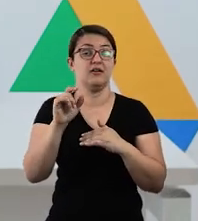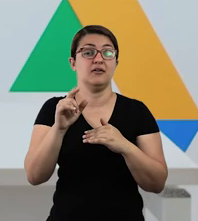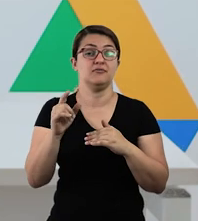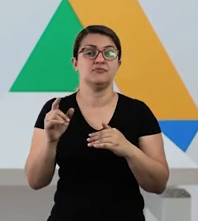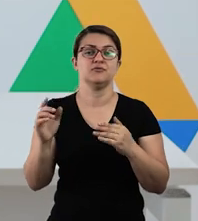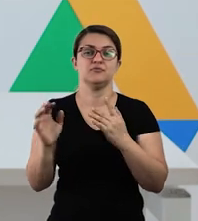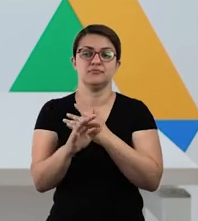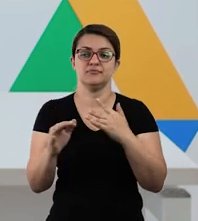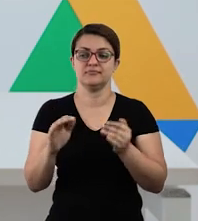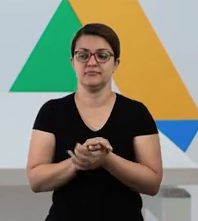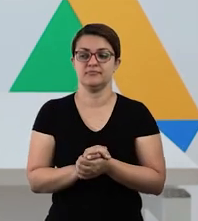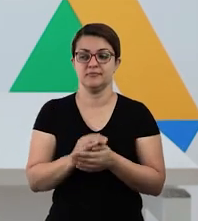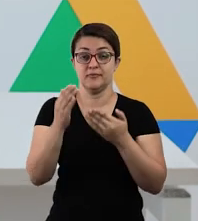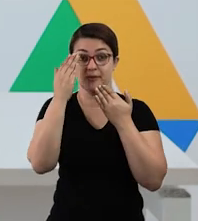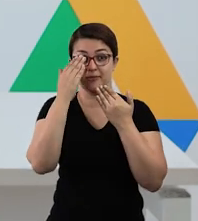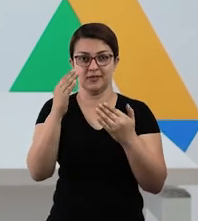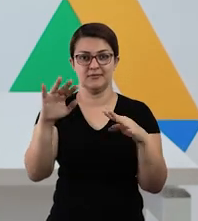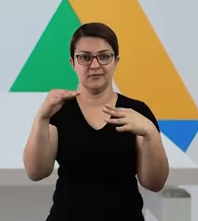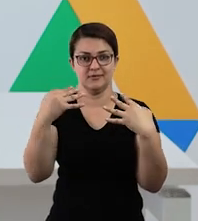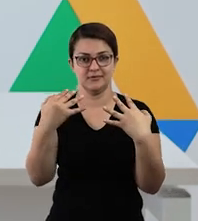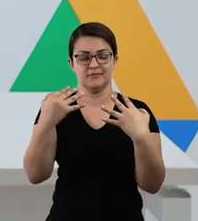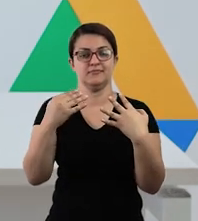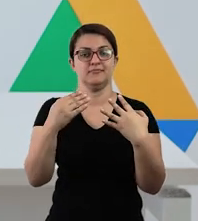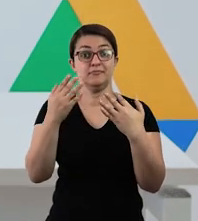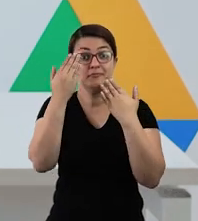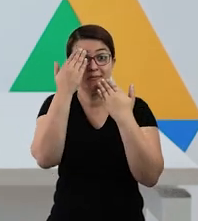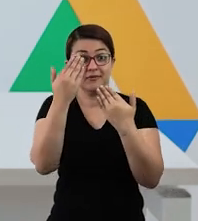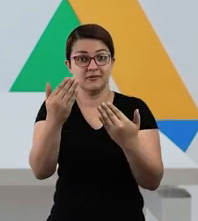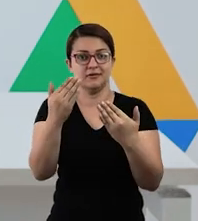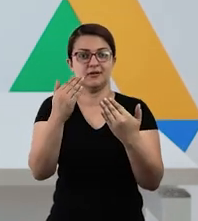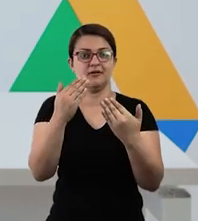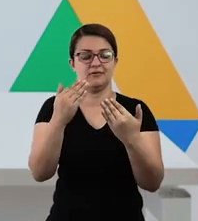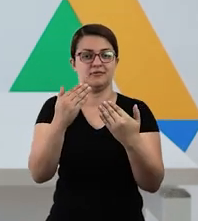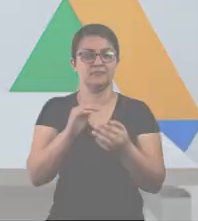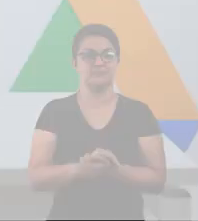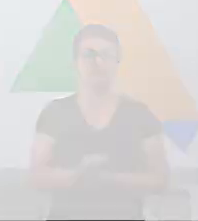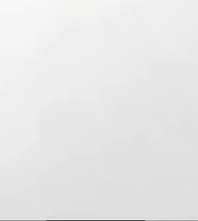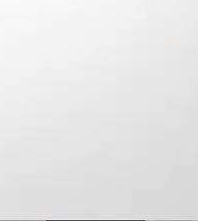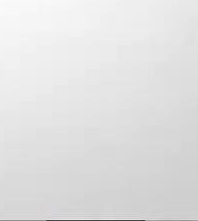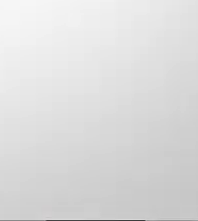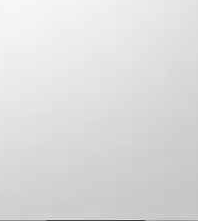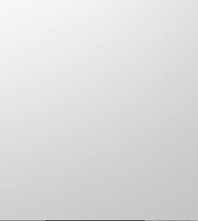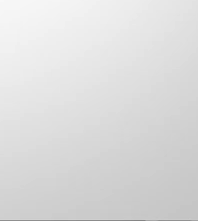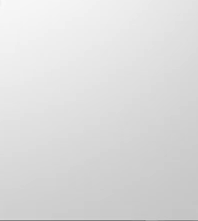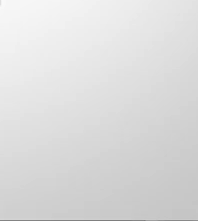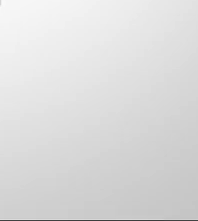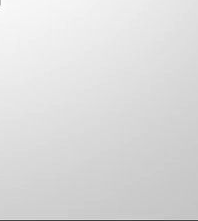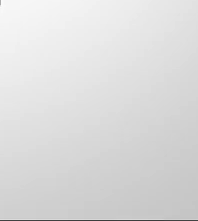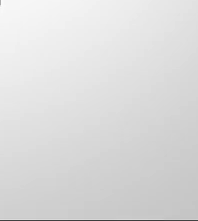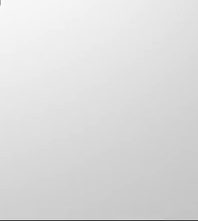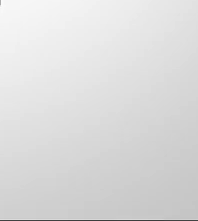use máscara. Muito obrigada pela sua atenção, muito obrigada por me receber na sua casa. Tchau, tchau.